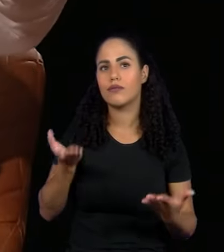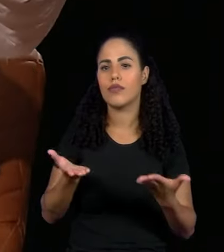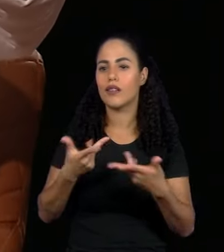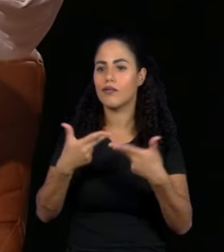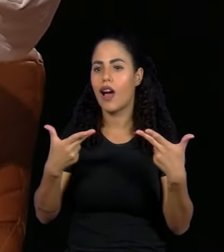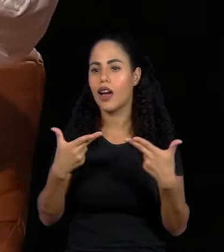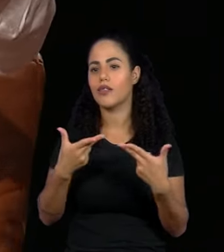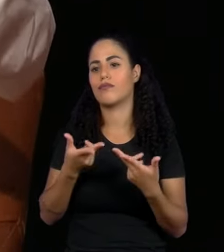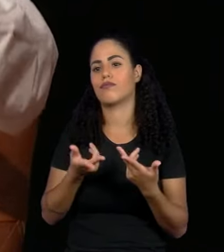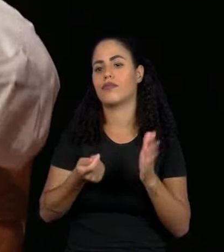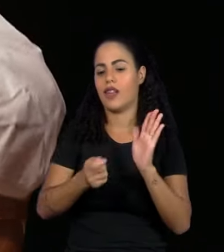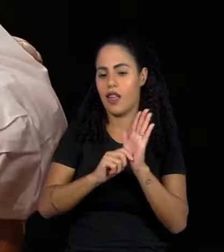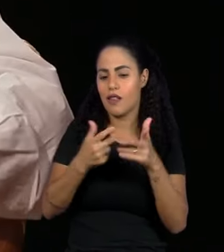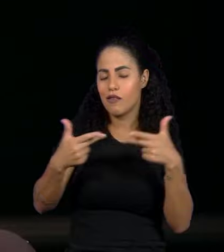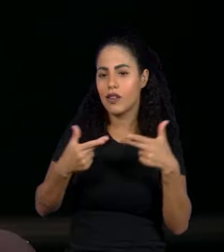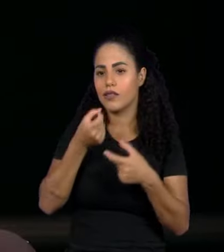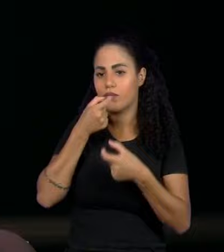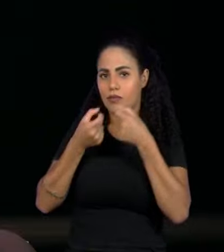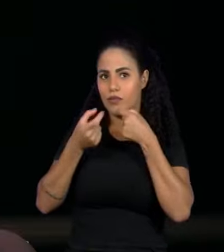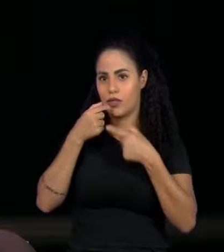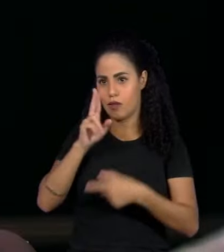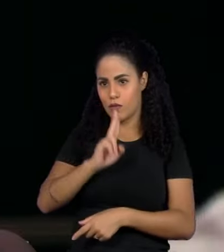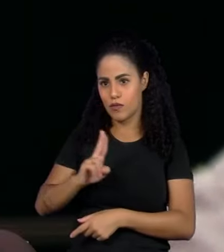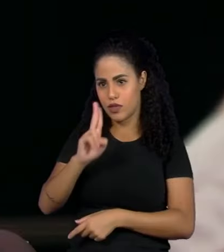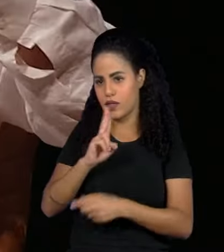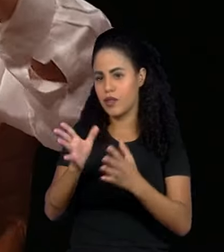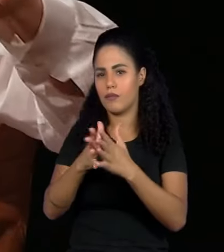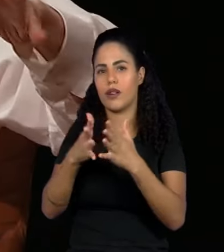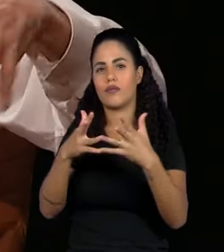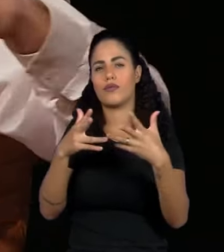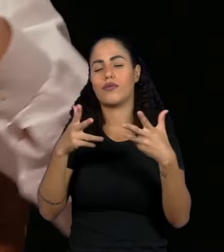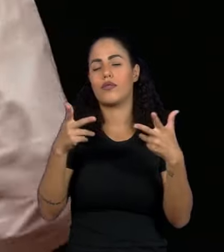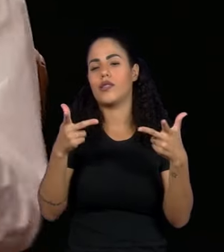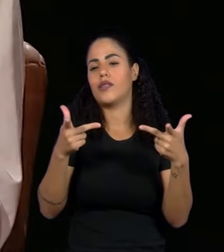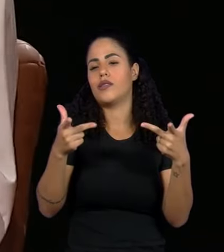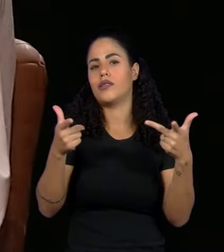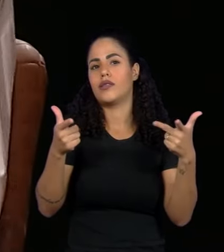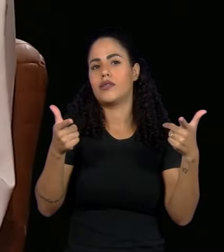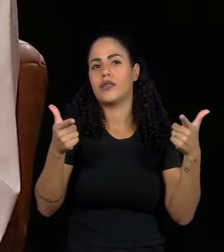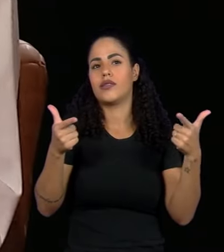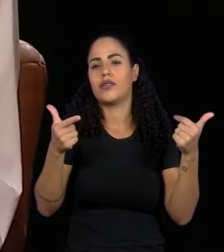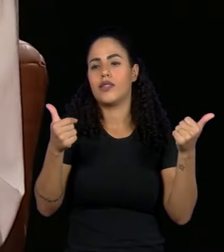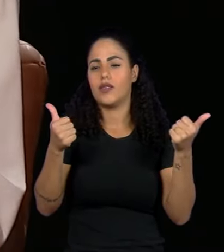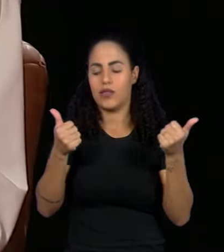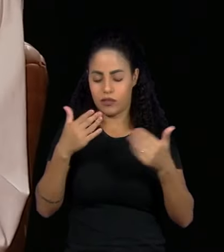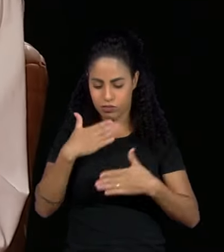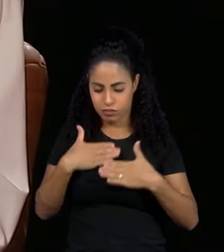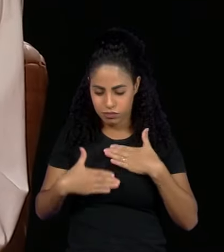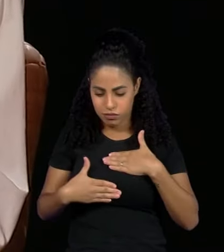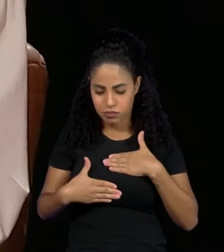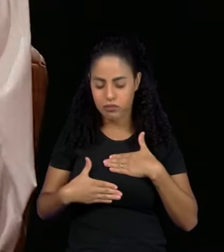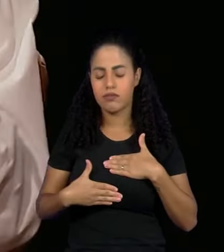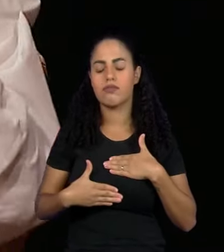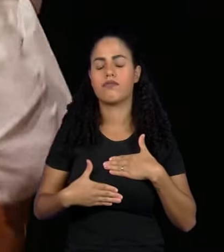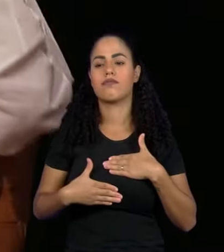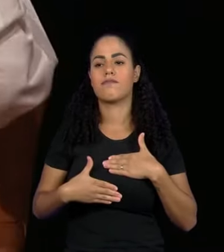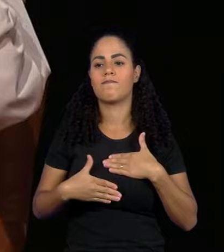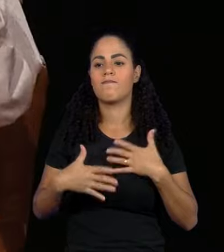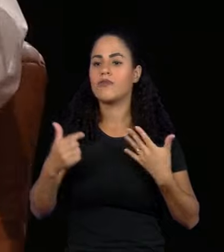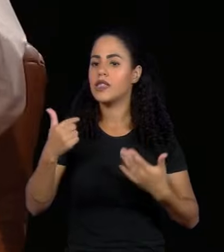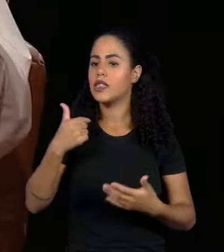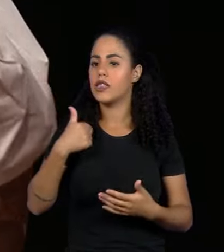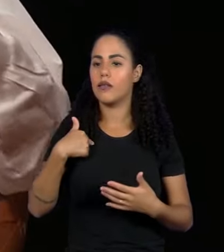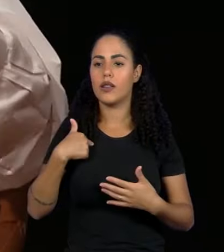mescalina. A mescalina maravilhosa, né? Mescalina orgânica. Né? Então, me